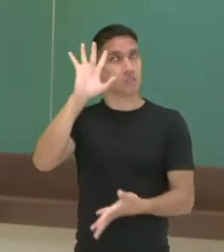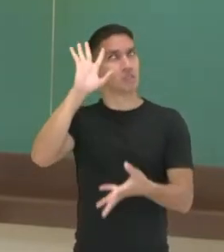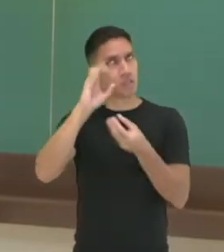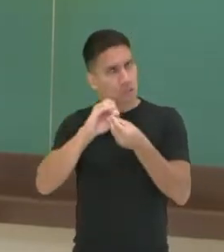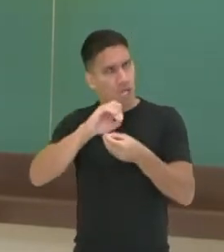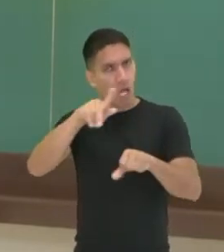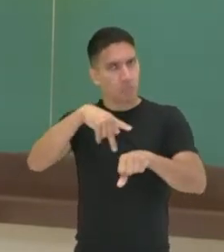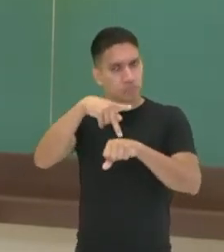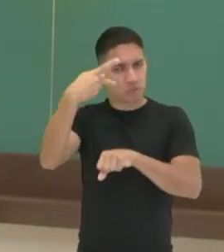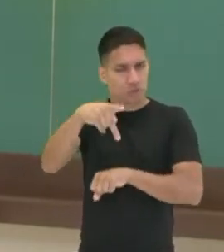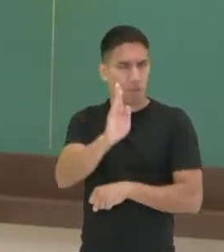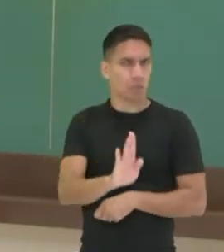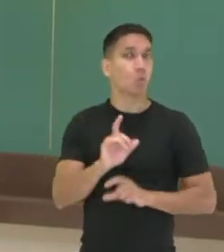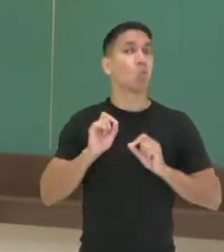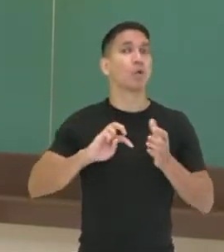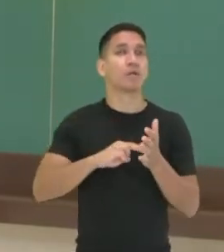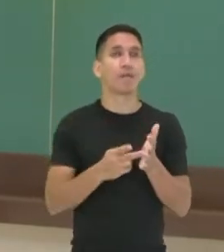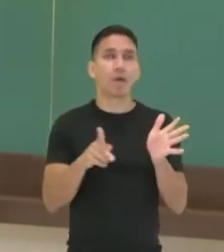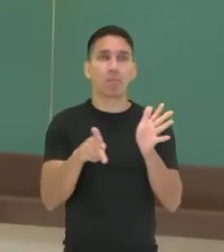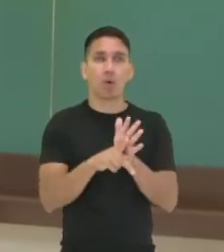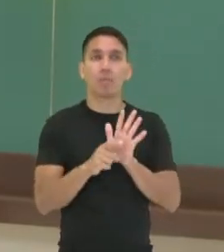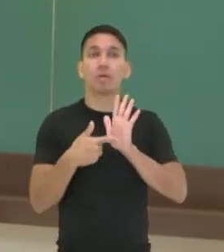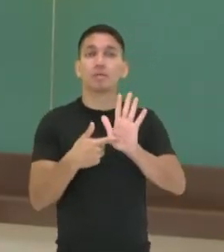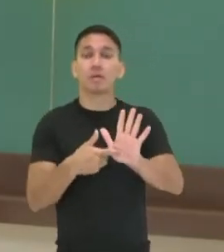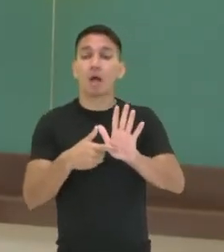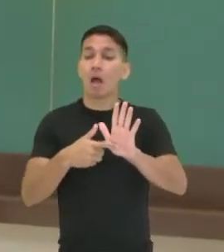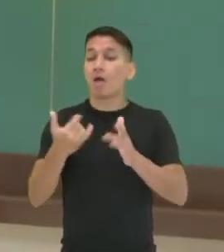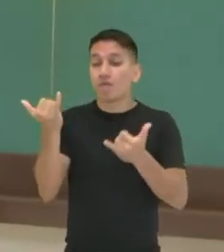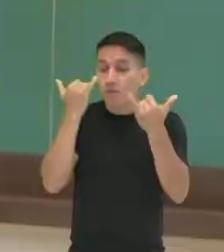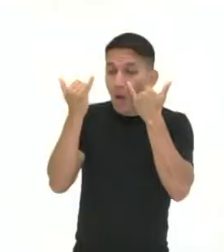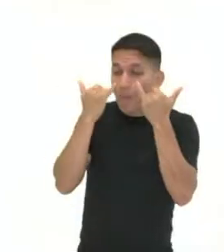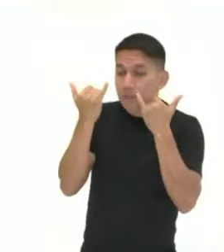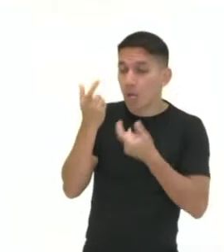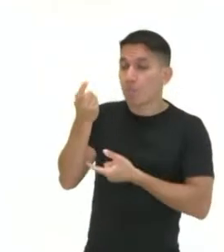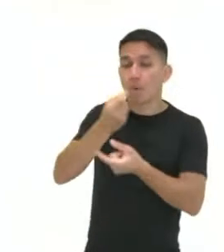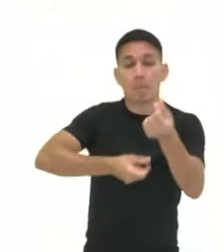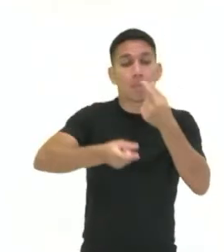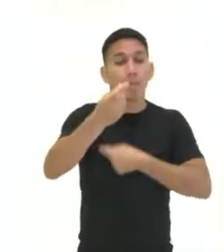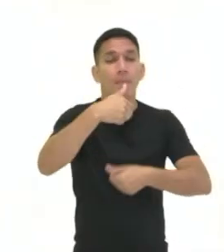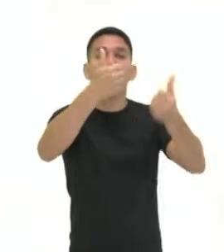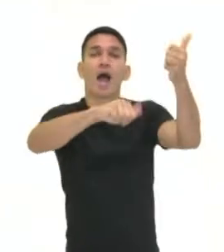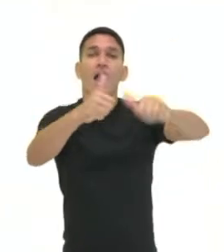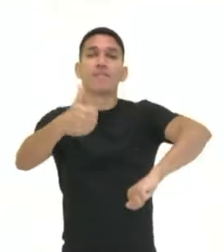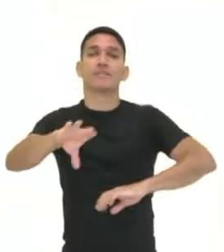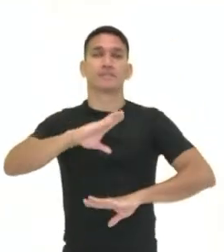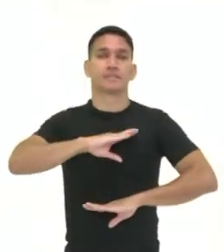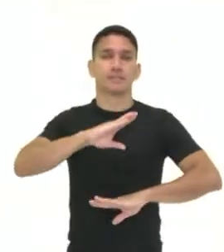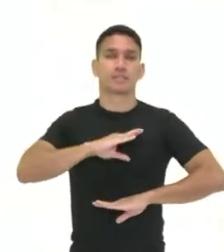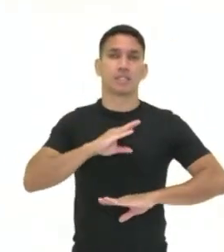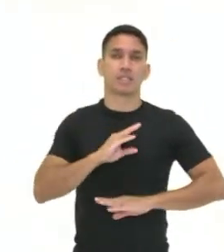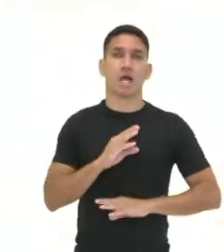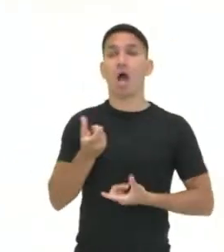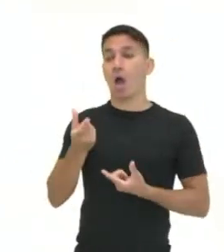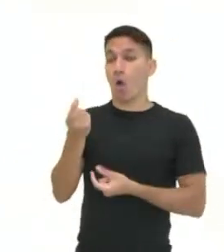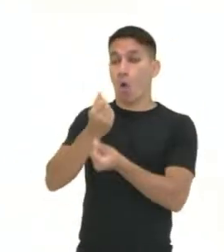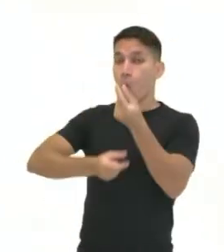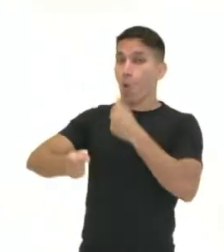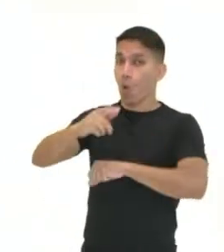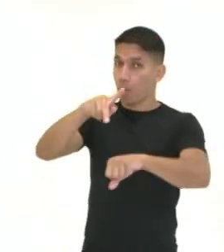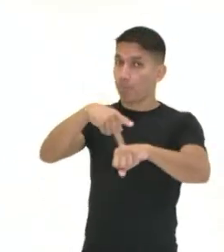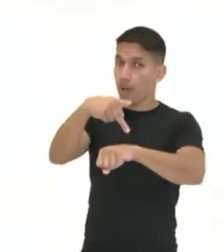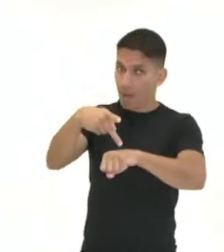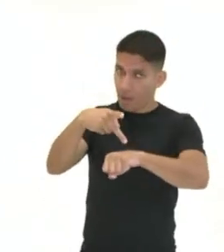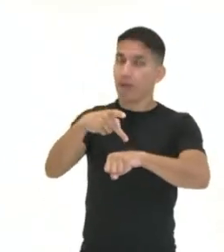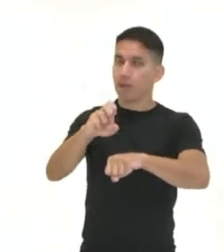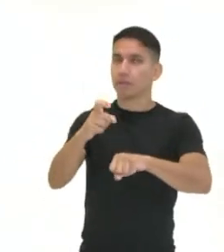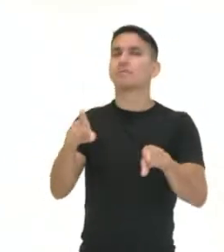país, a renda per capita é um indicador econômico utilizado para avaliar a situação econômica de um país e